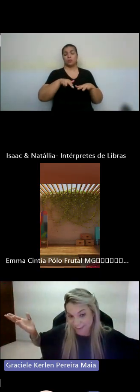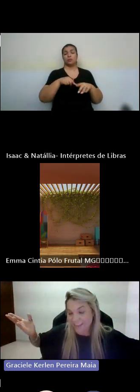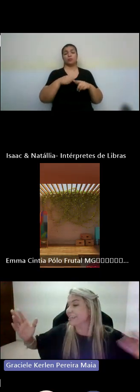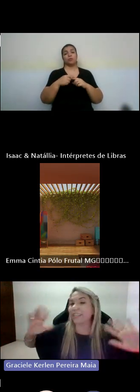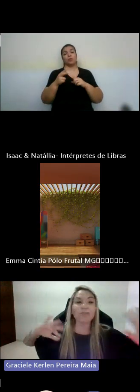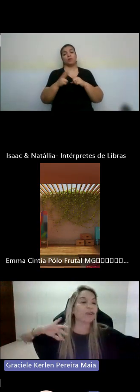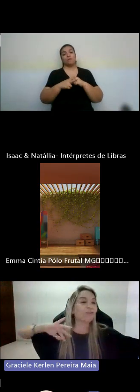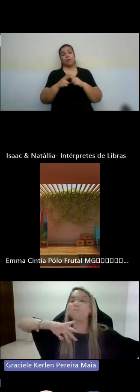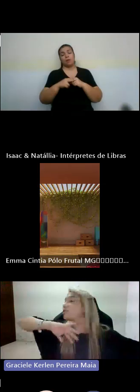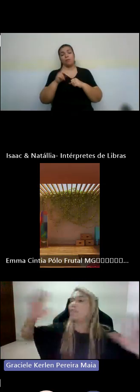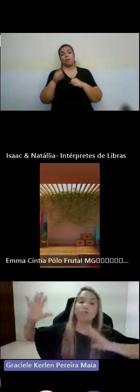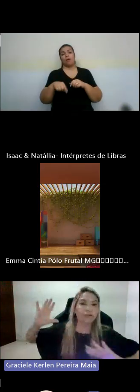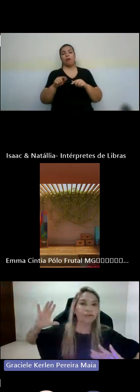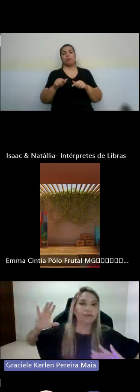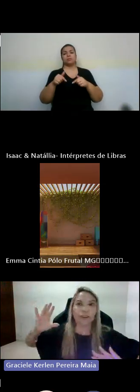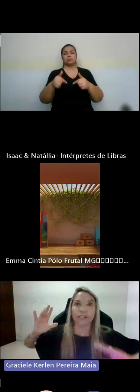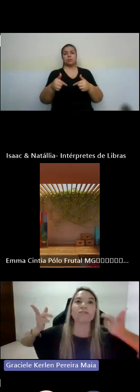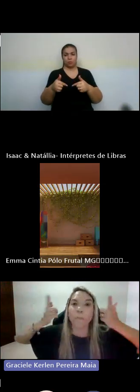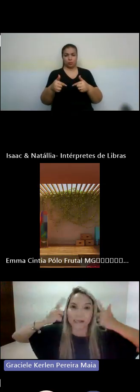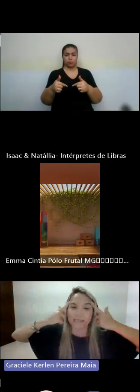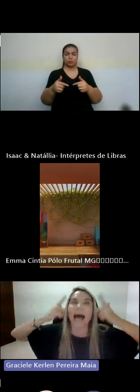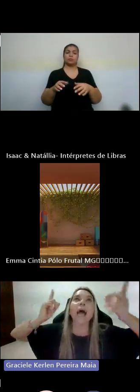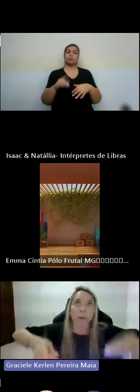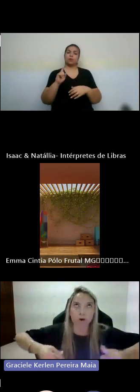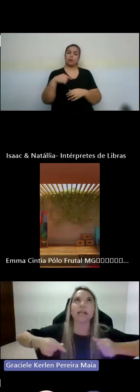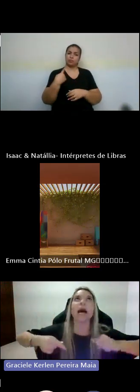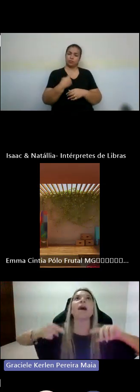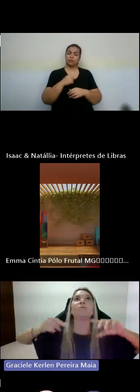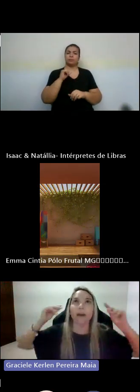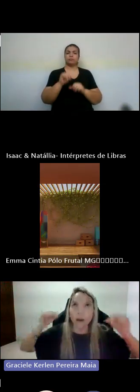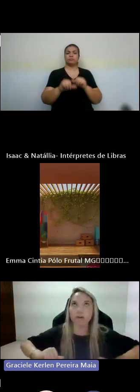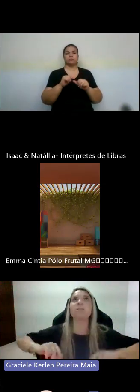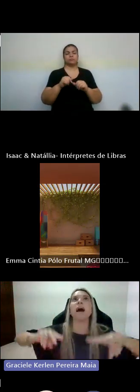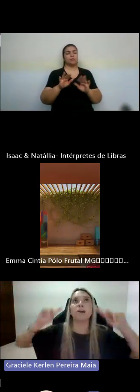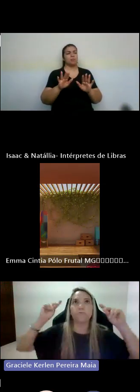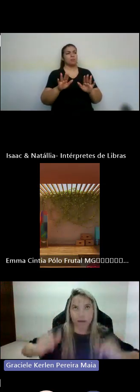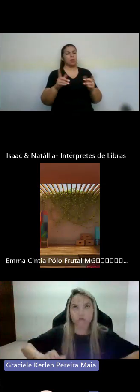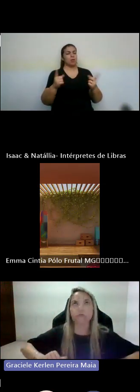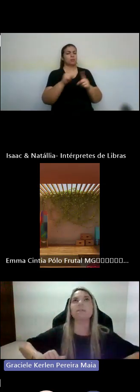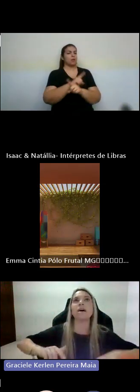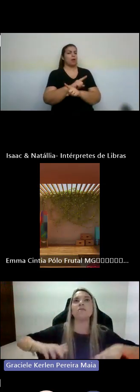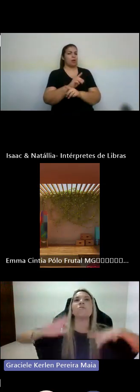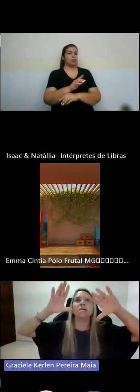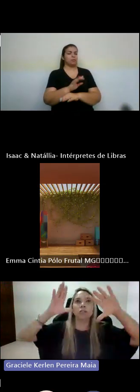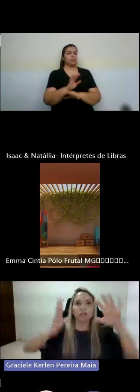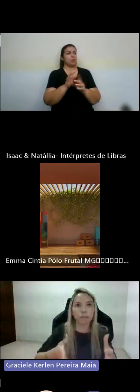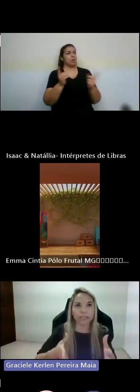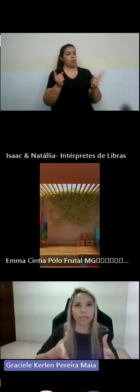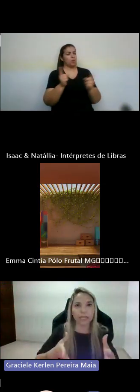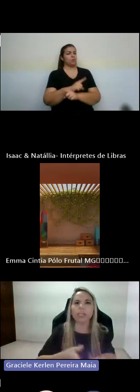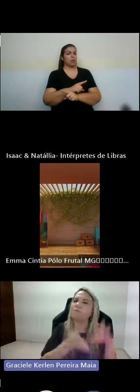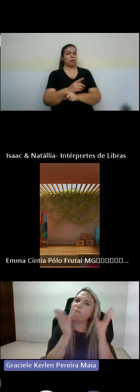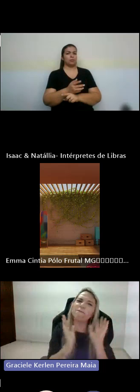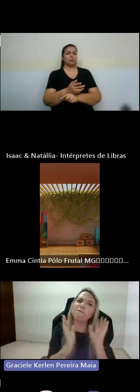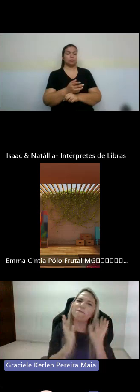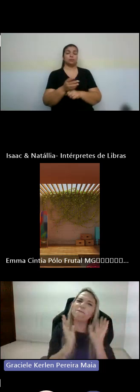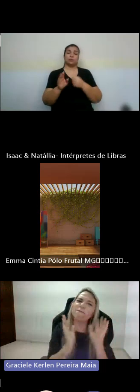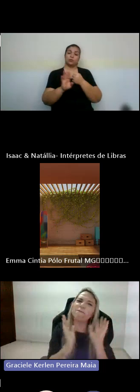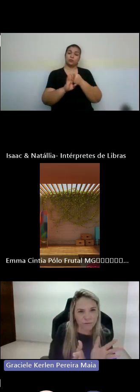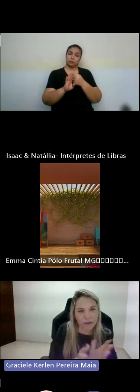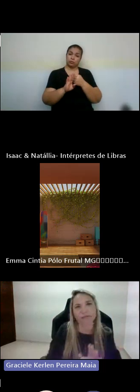ação. Então, nós vamos desconstruir isso, nós vamos pensar, é o contrário, é o contrário, é o contrário.